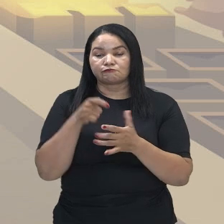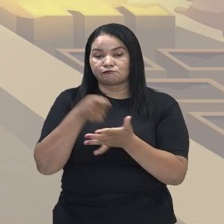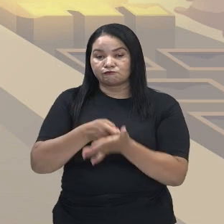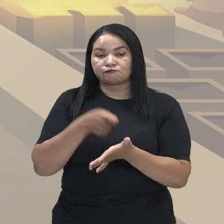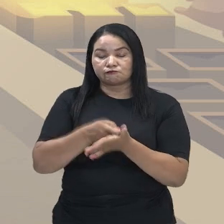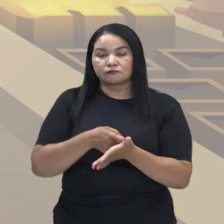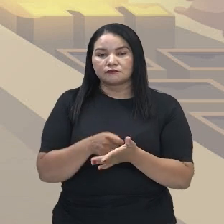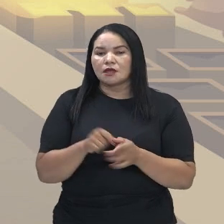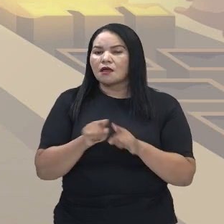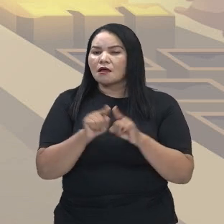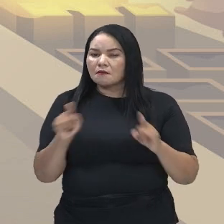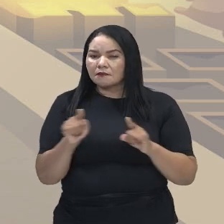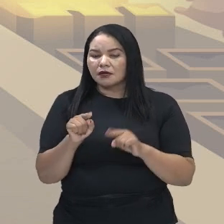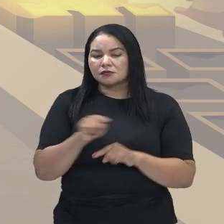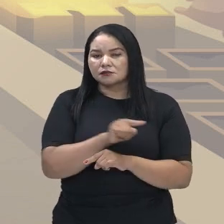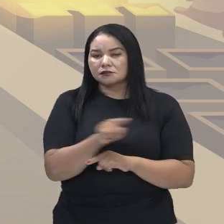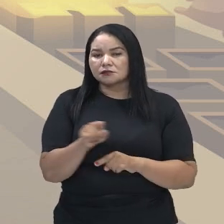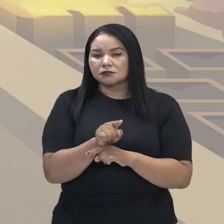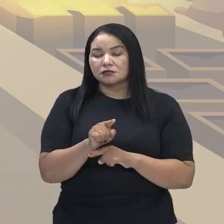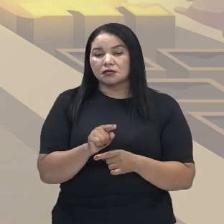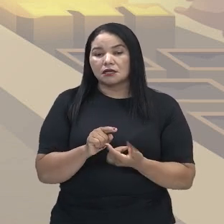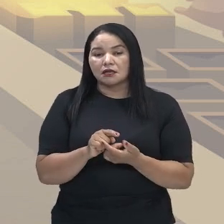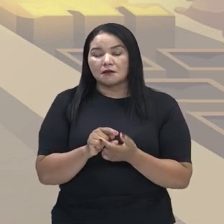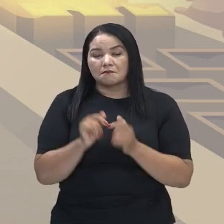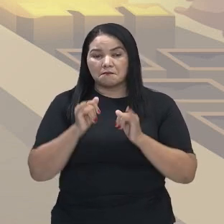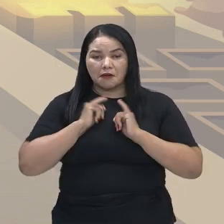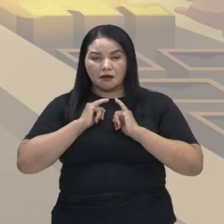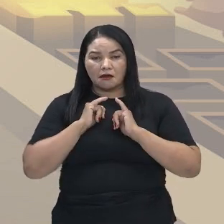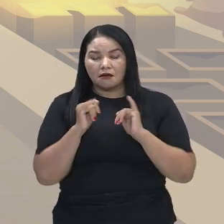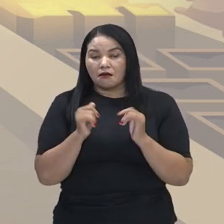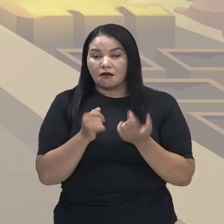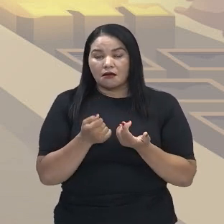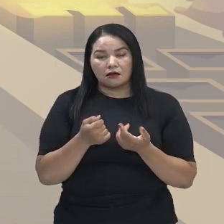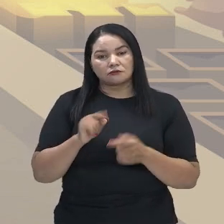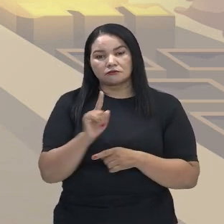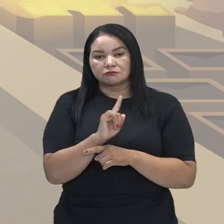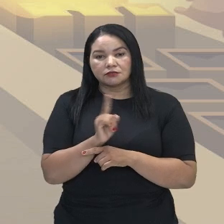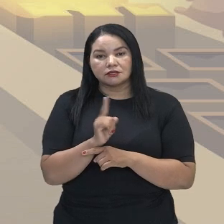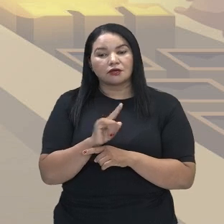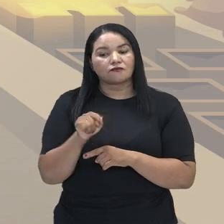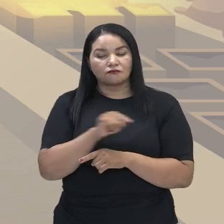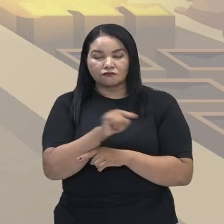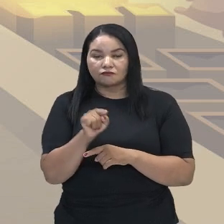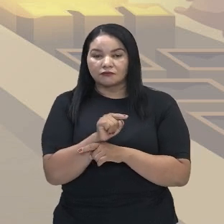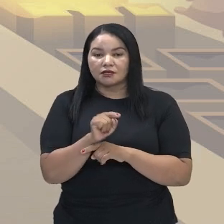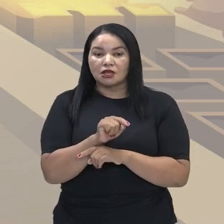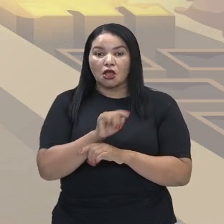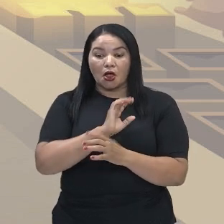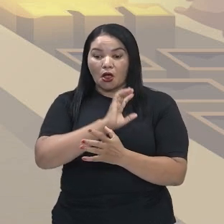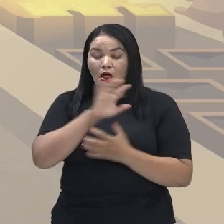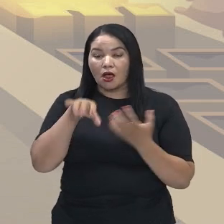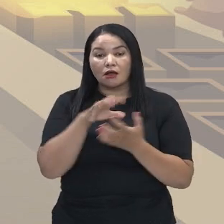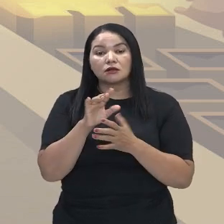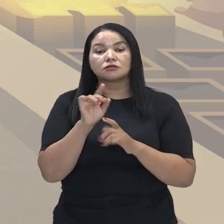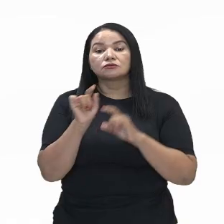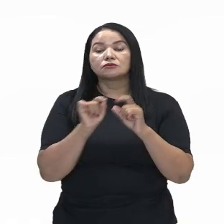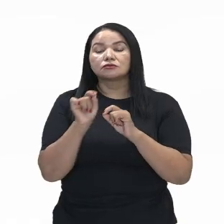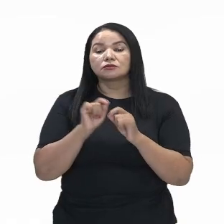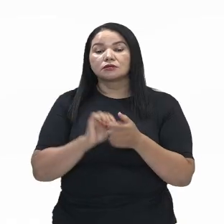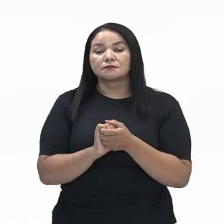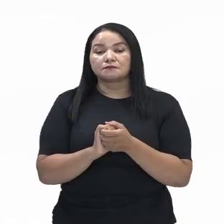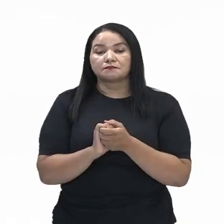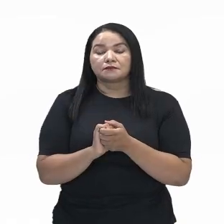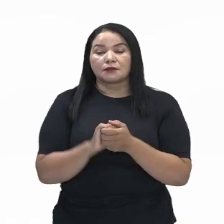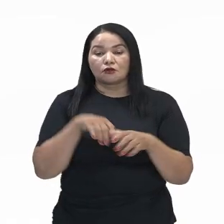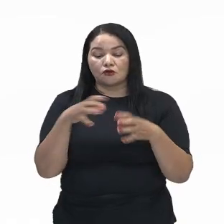mas eles ficaram assim sem reagir, sem contestar? Não, meus senhores, houve a reação dos